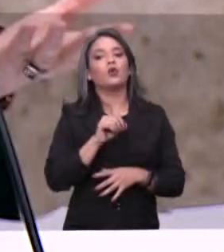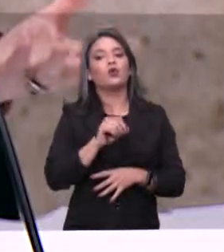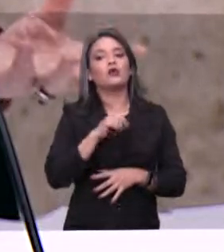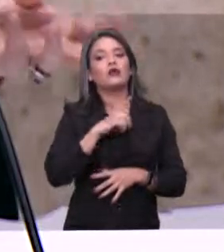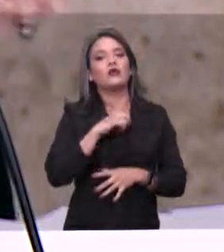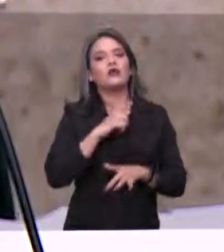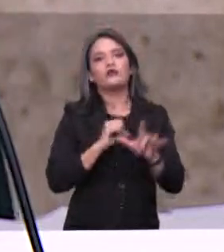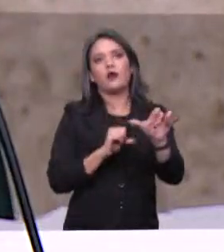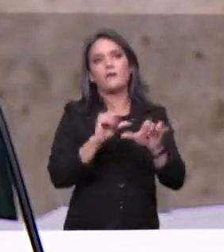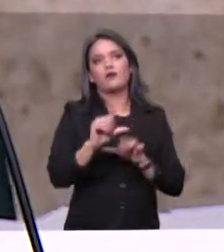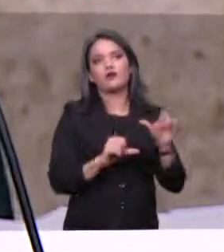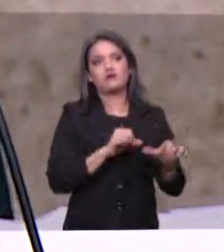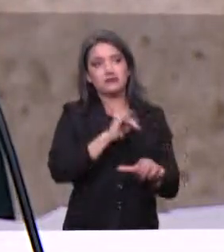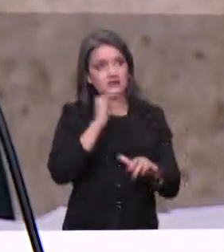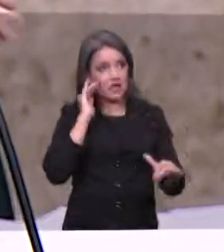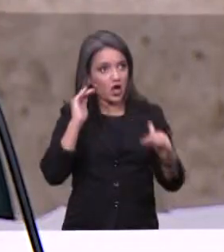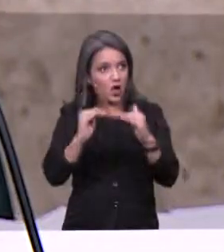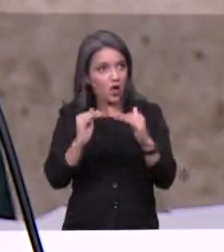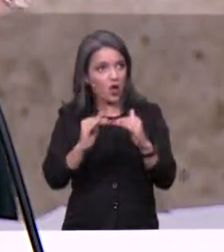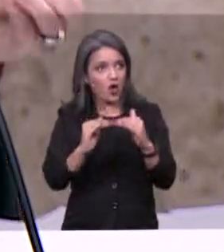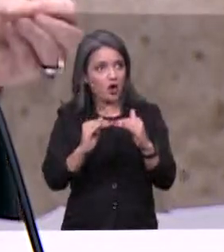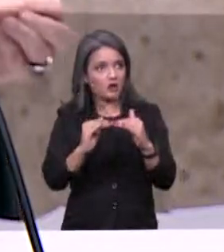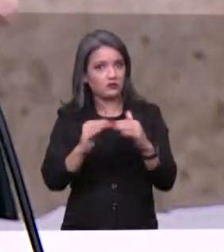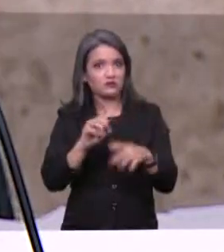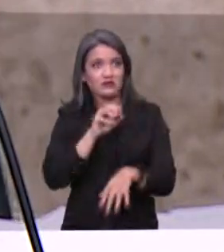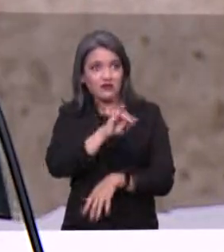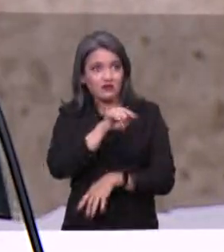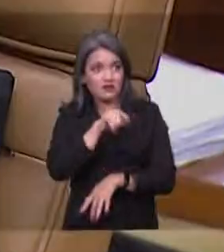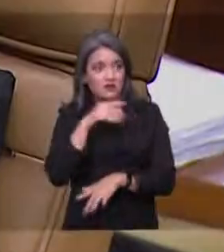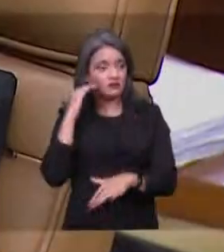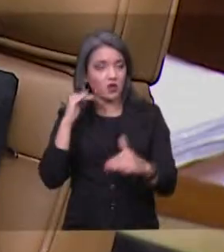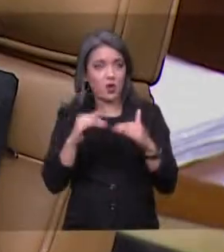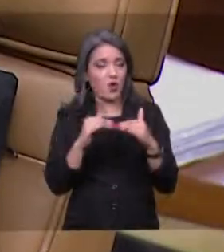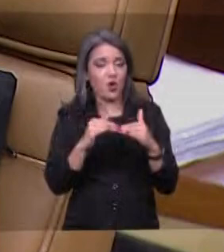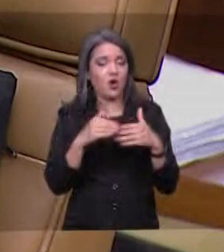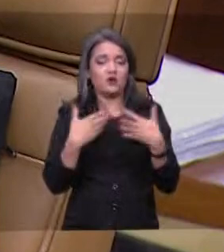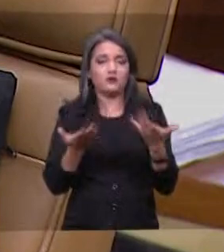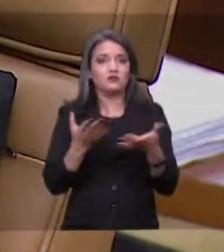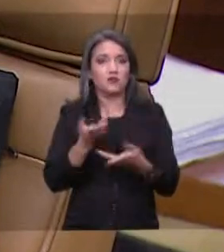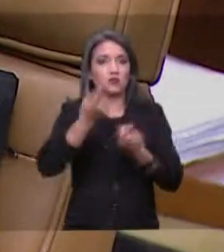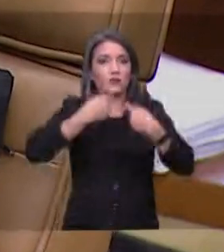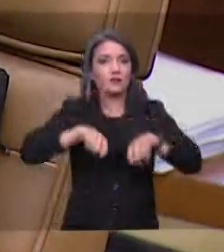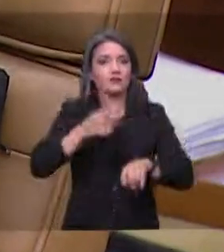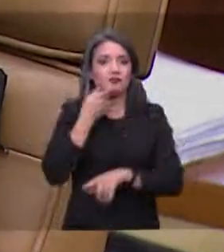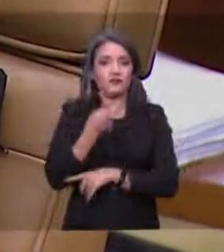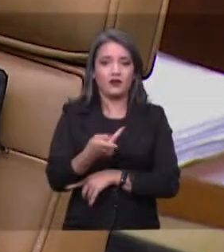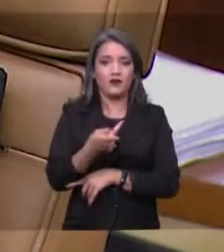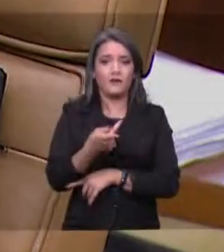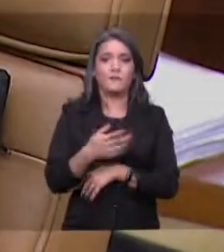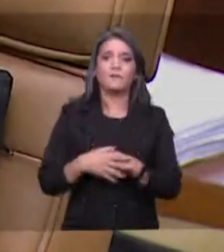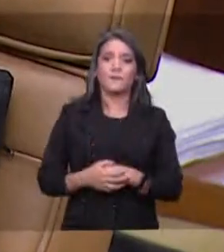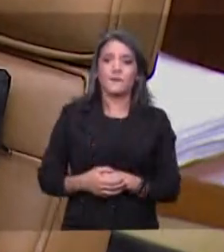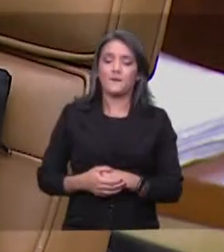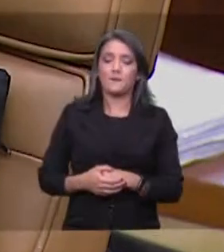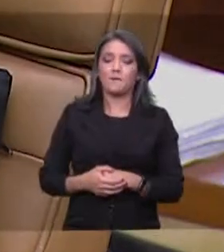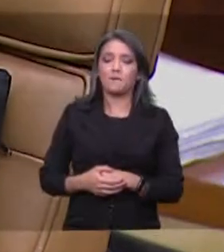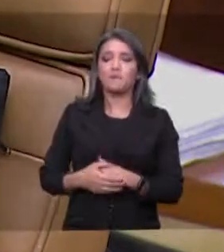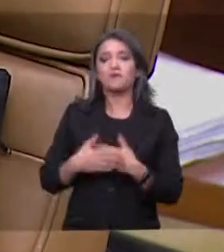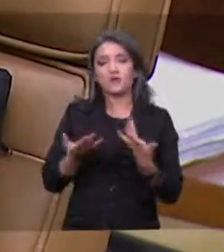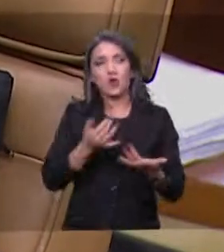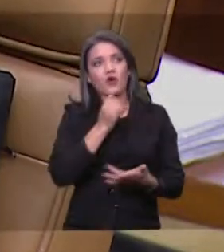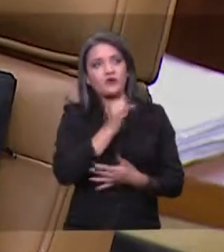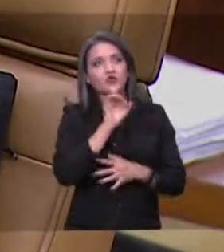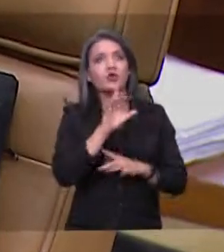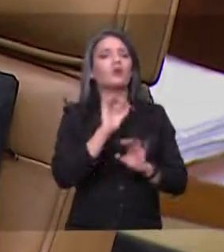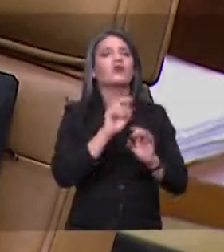um, talvez... É porque não há diferença ontológica, não há. Reformular a diferença de posição.